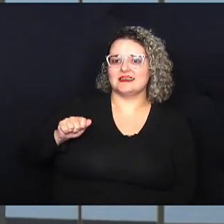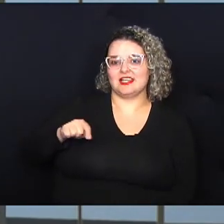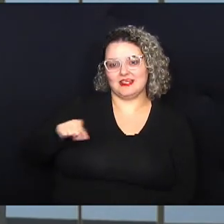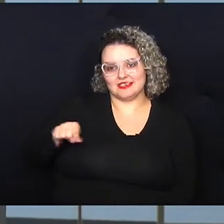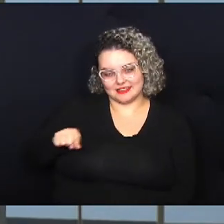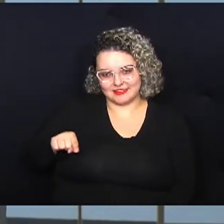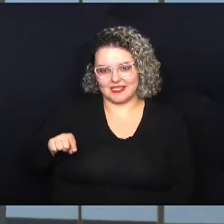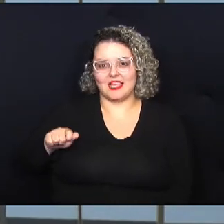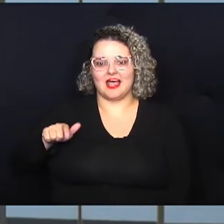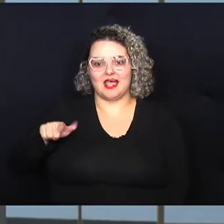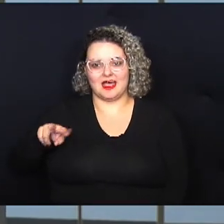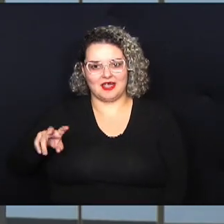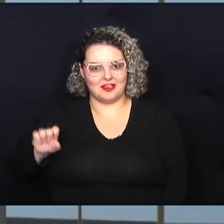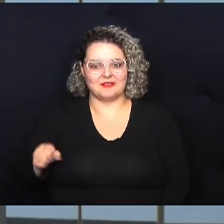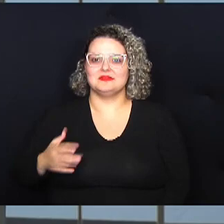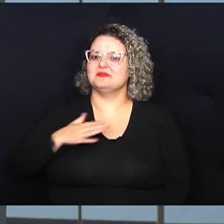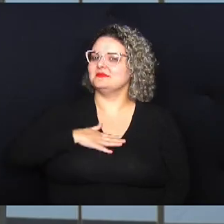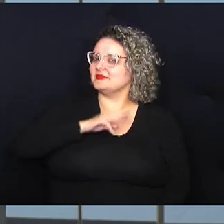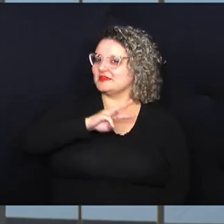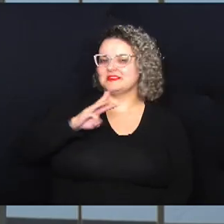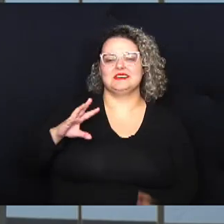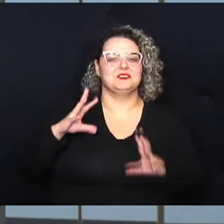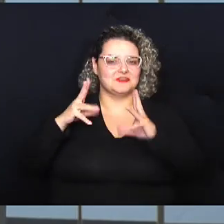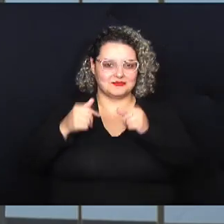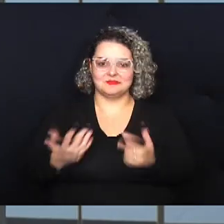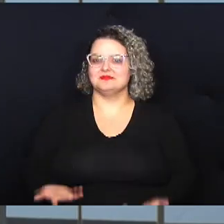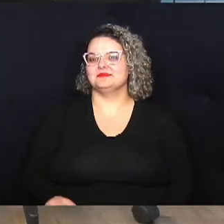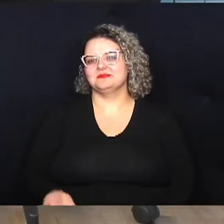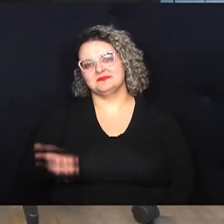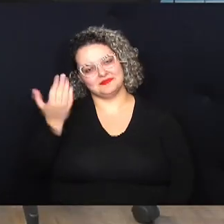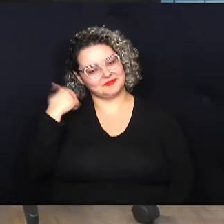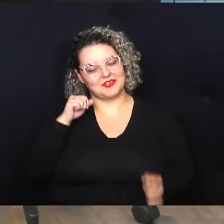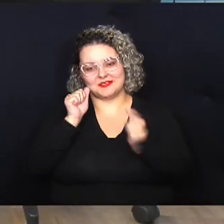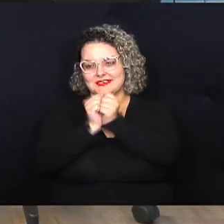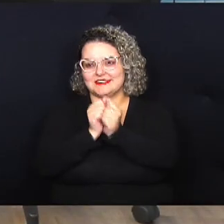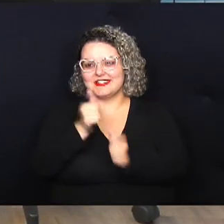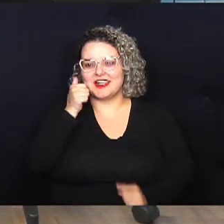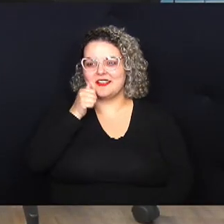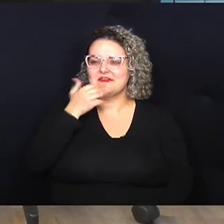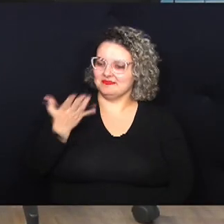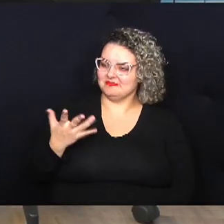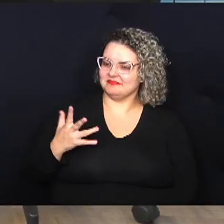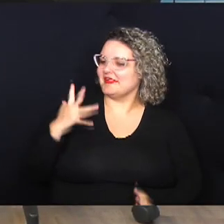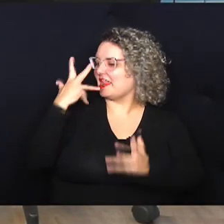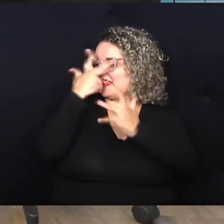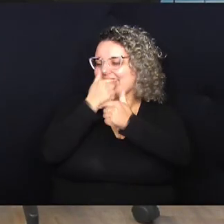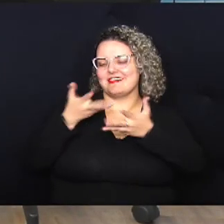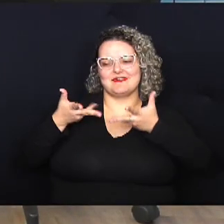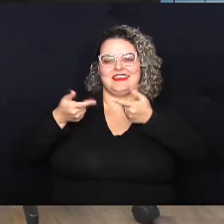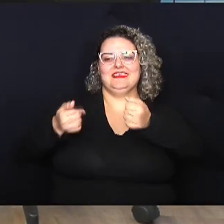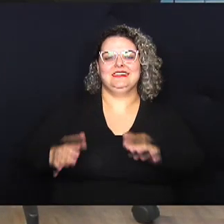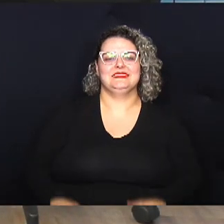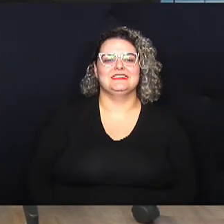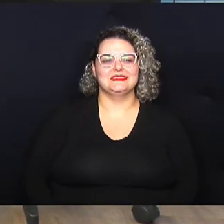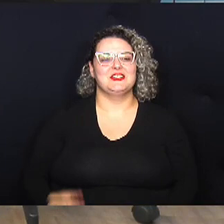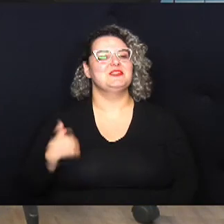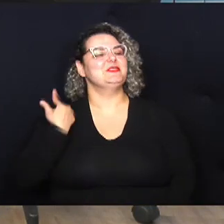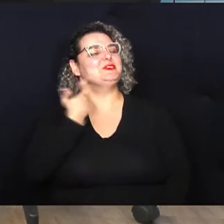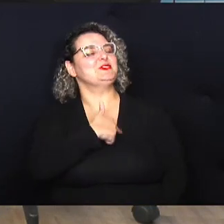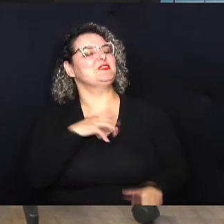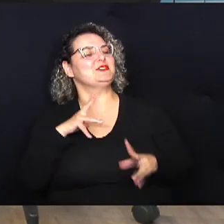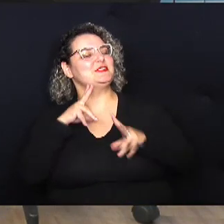Cintia_Alves, está tudo lá, meu site e tudo. E vamos com a gente, mulher, que você é uma mulher linda, maravilhosa. Somos